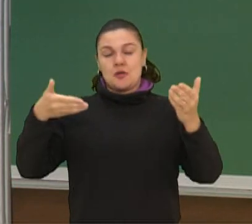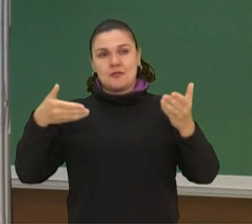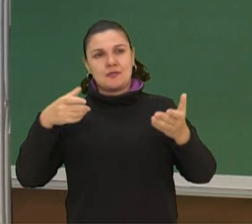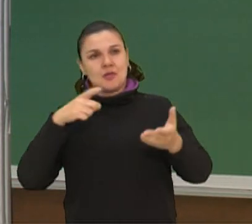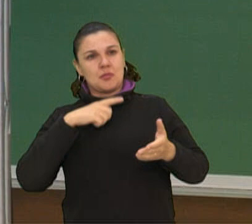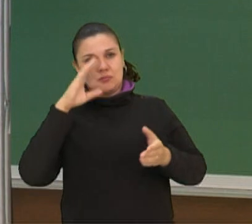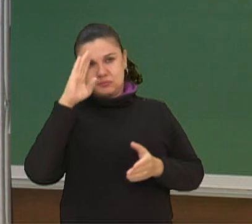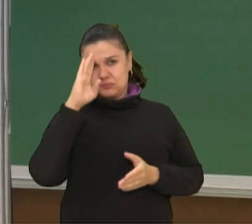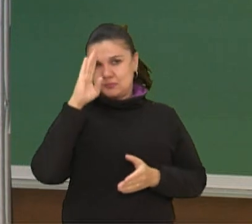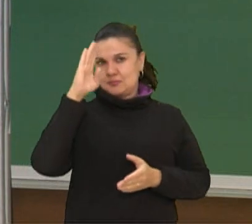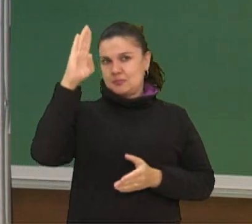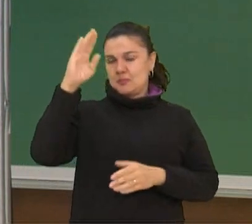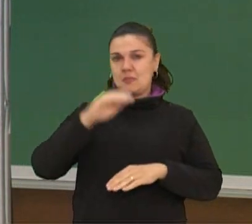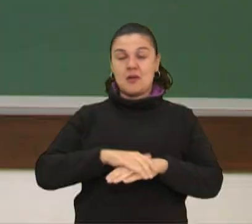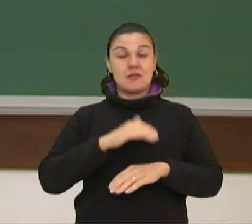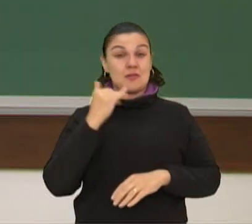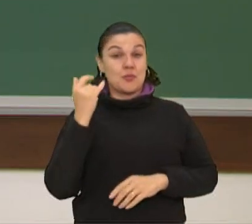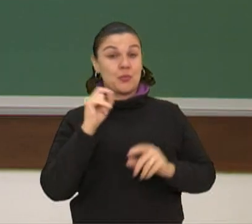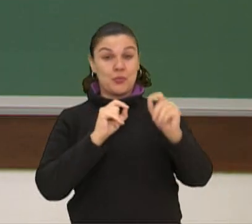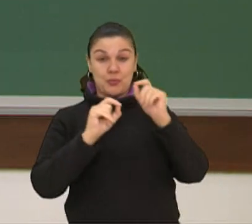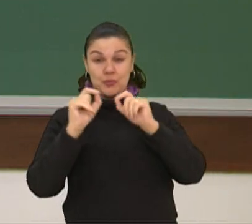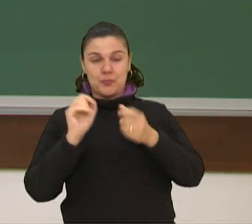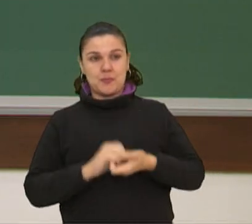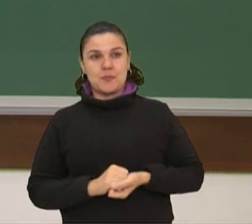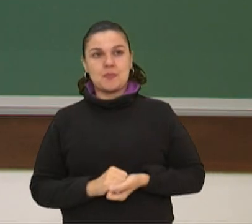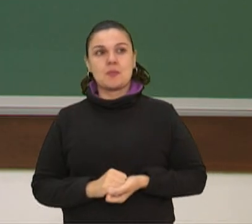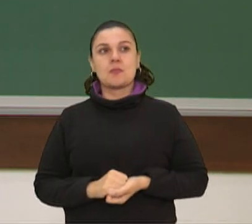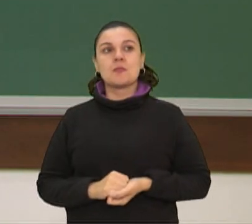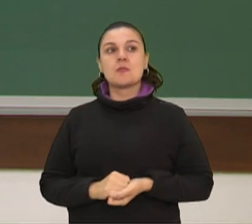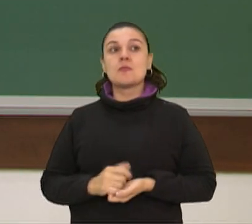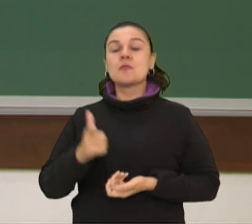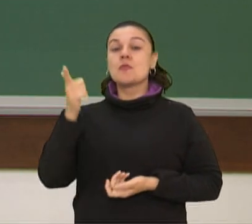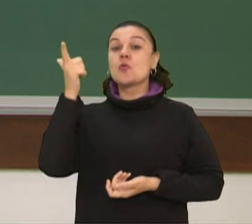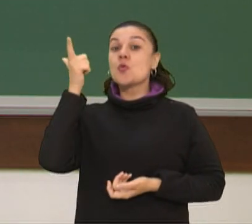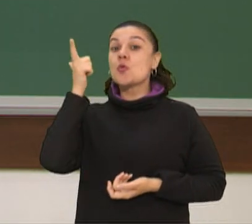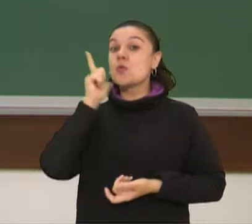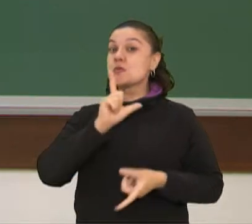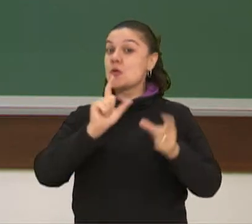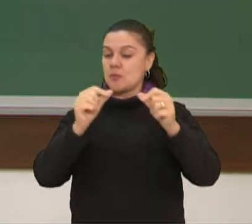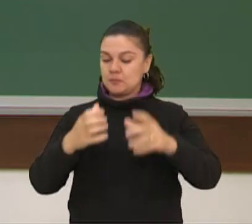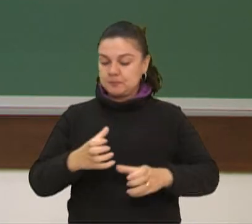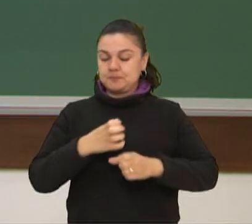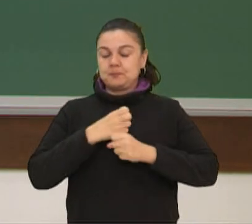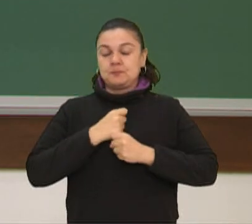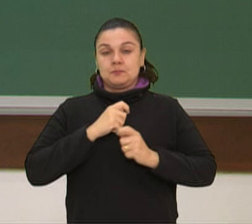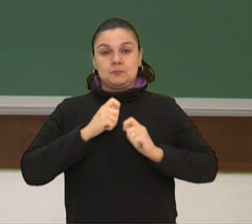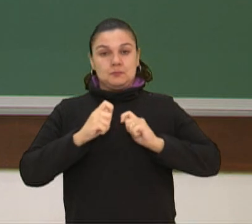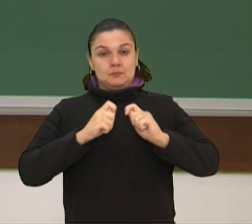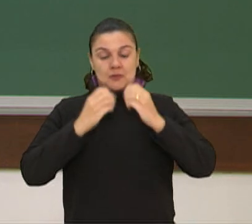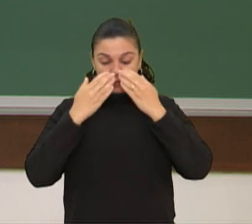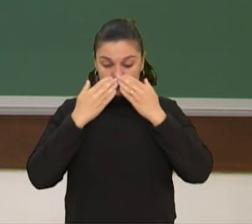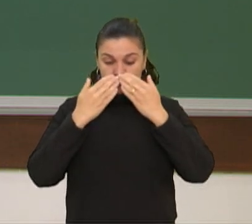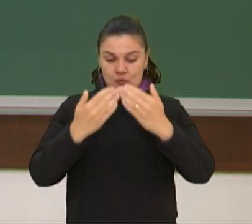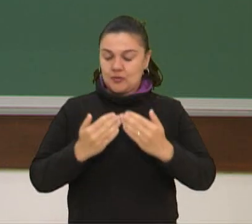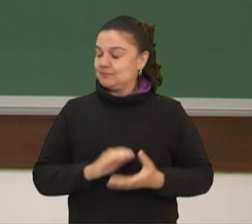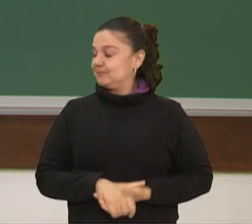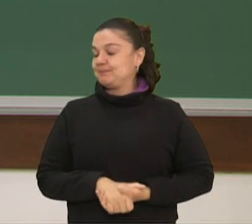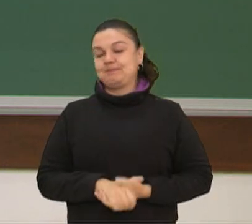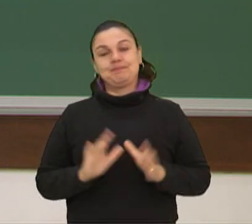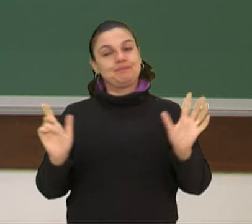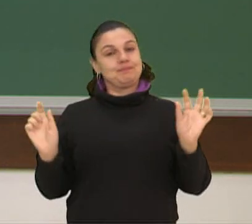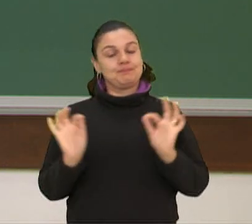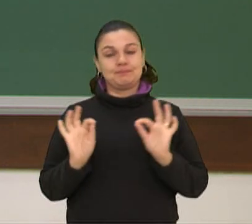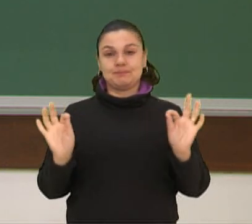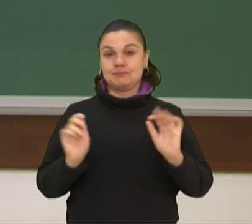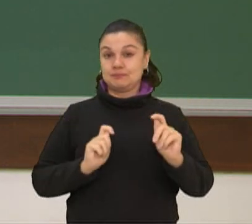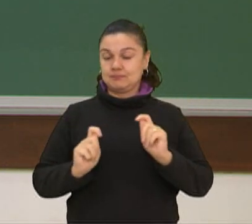então, falaremos mais sobre o Marco Aurélio. Na última aula abordamos várias frases